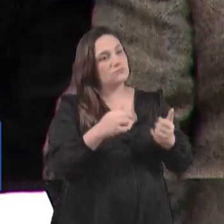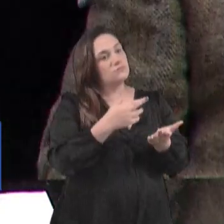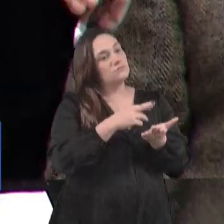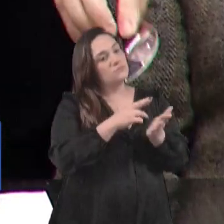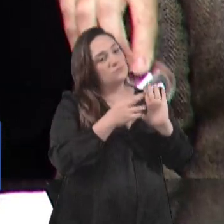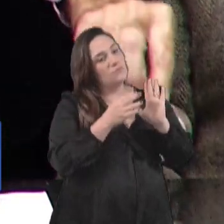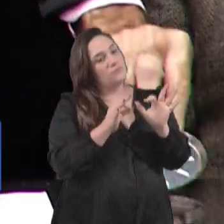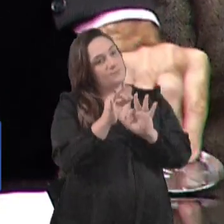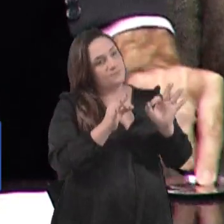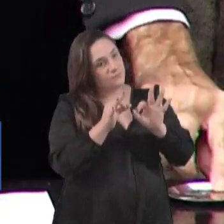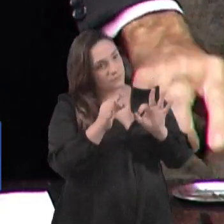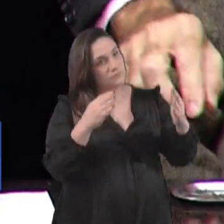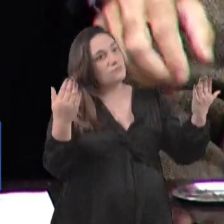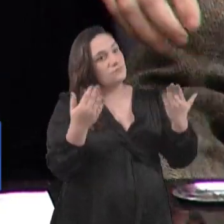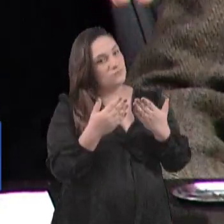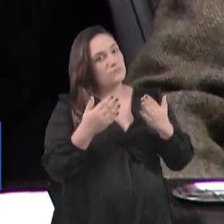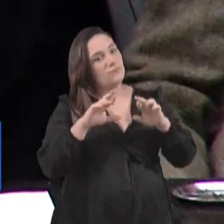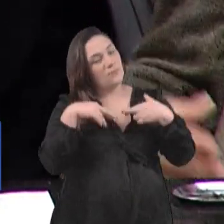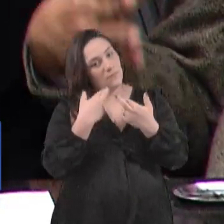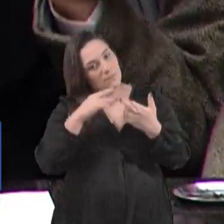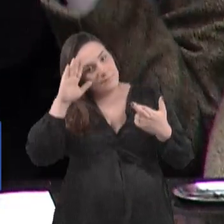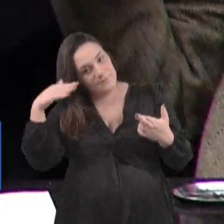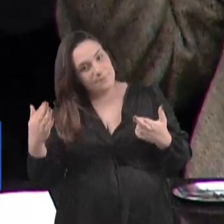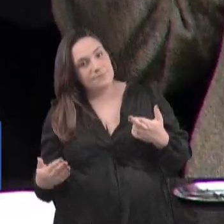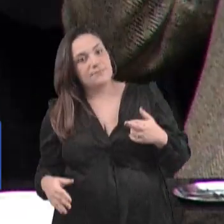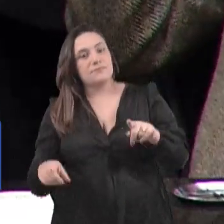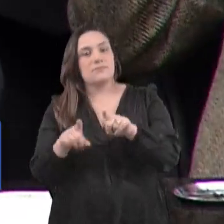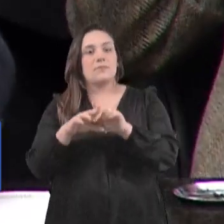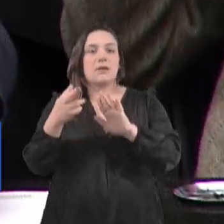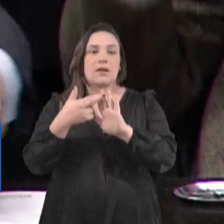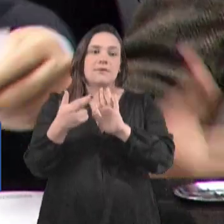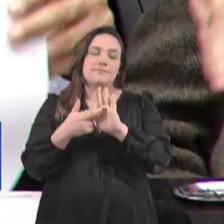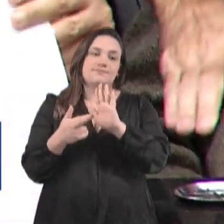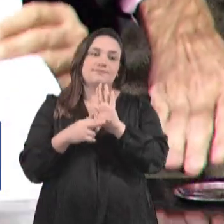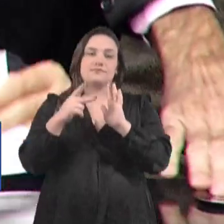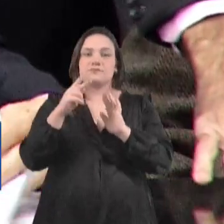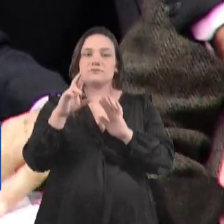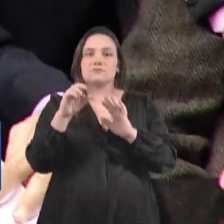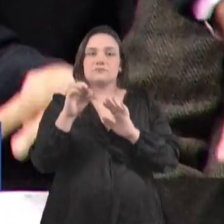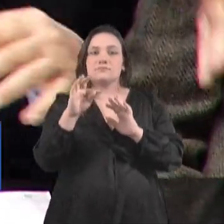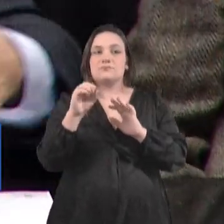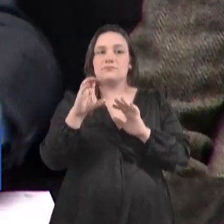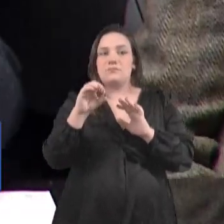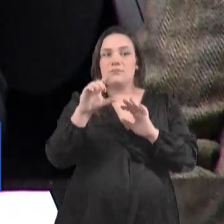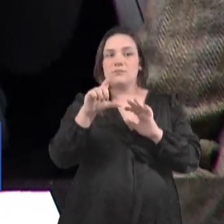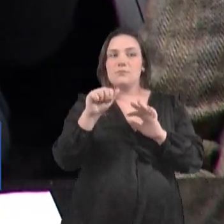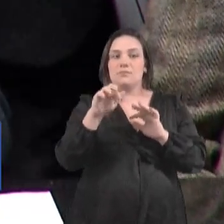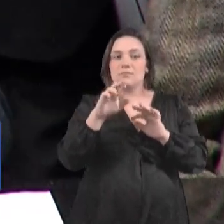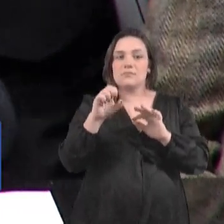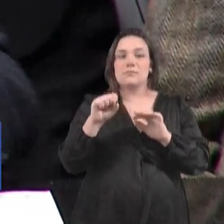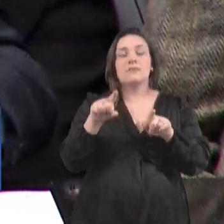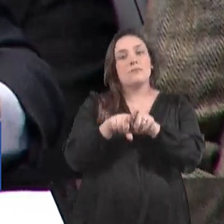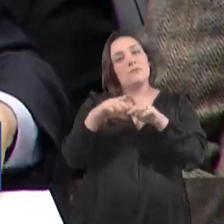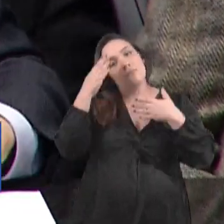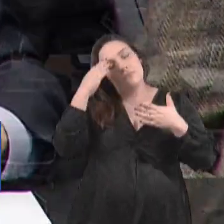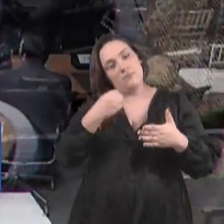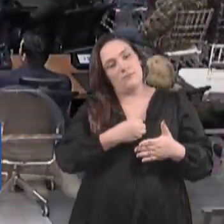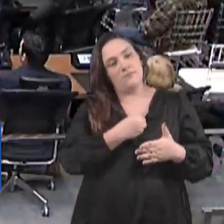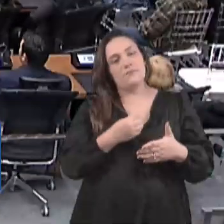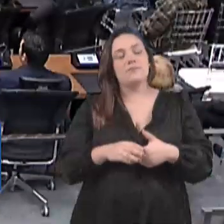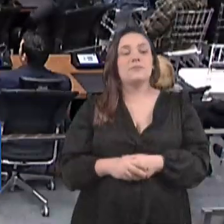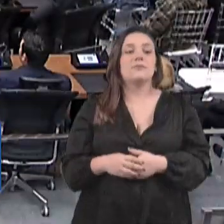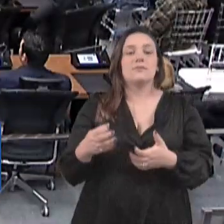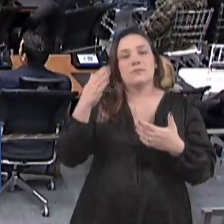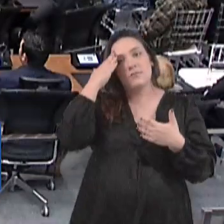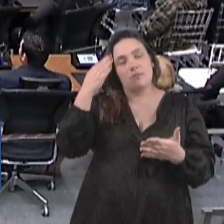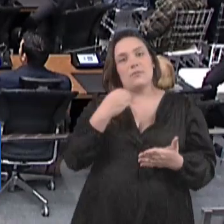para esta cerimônia, as informações protocolares e o registro das presenças. Registramos a